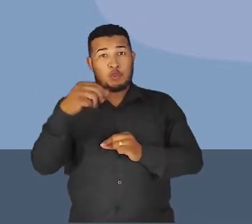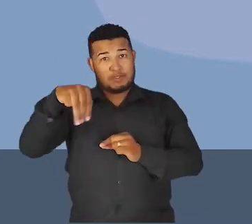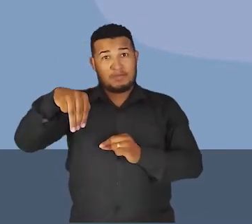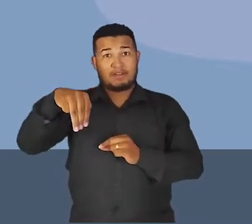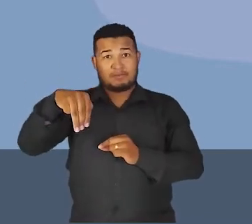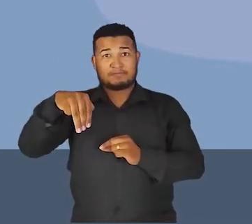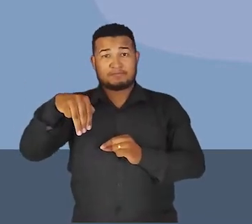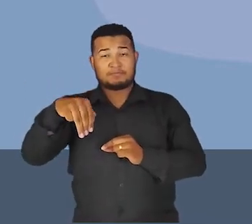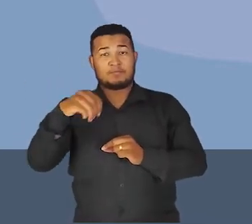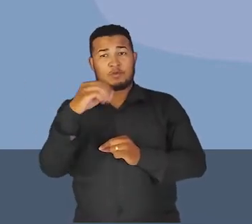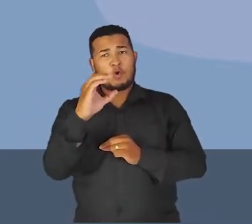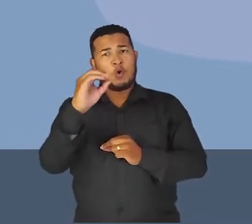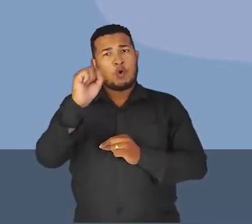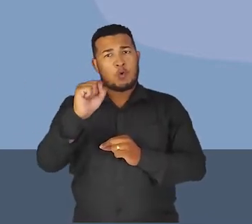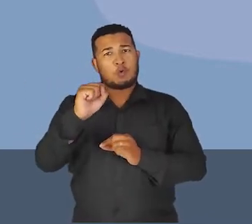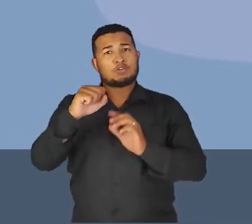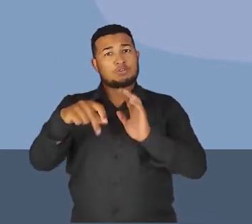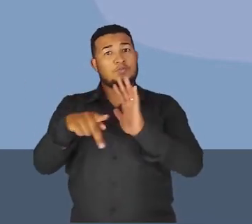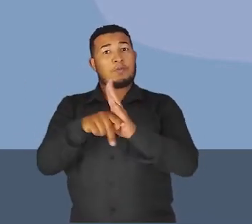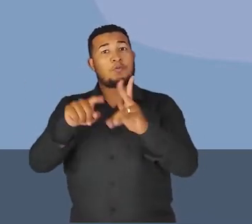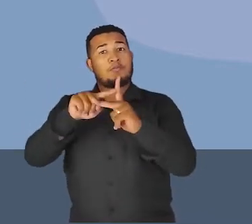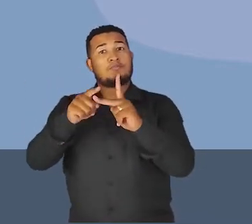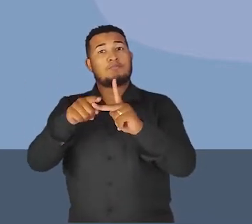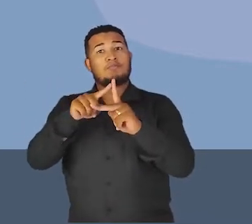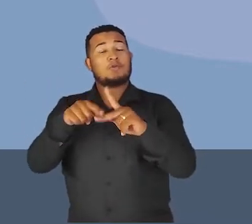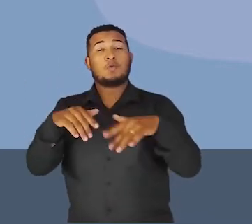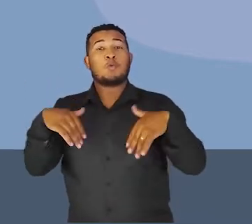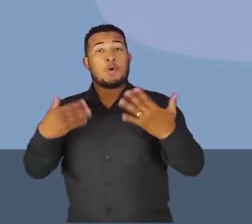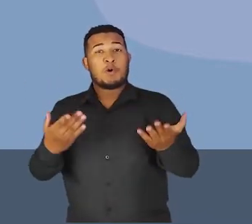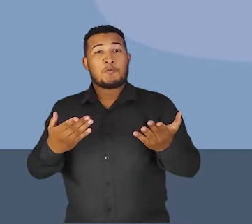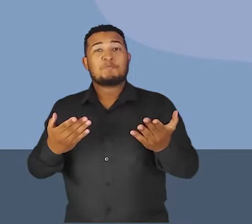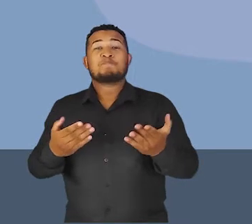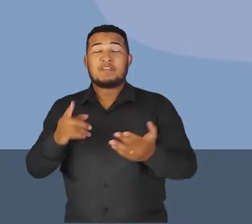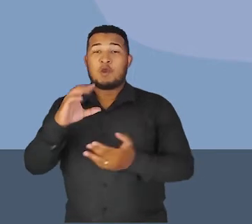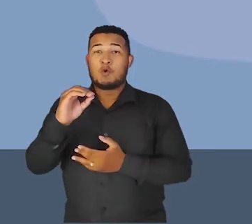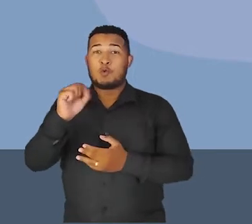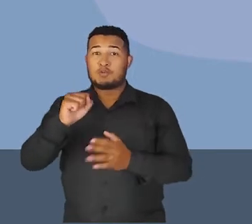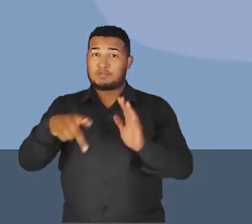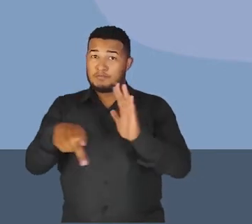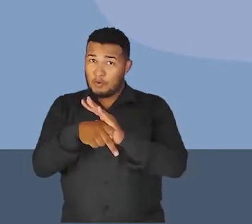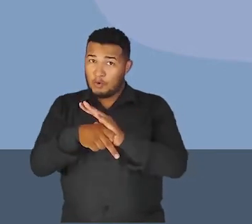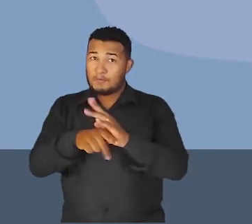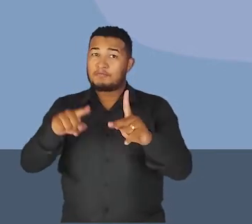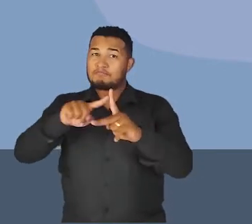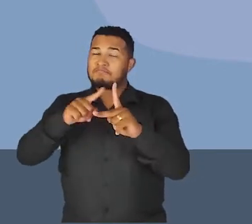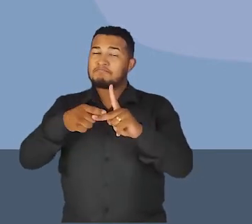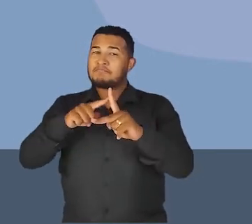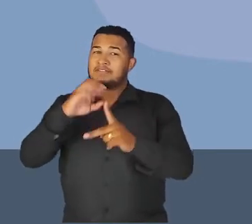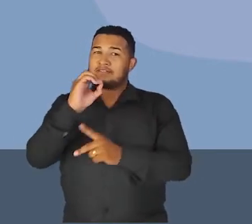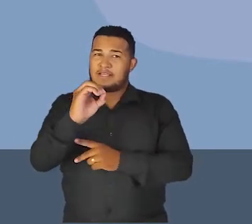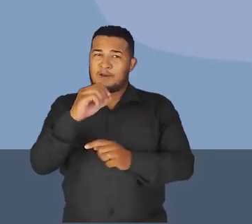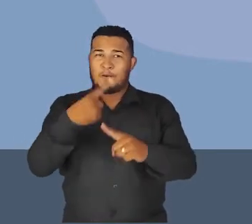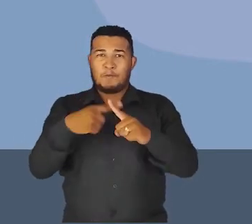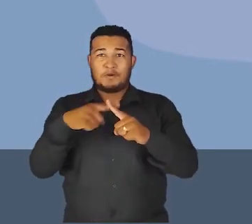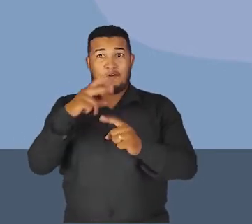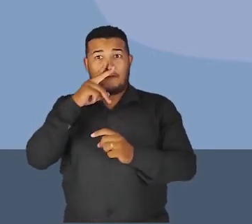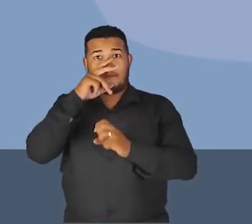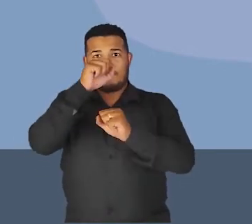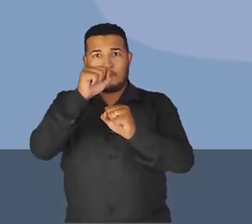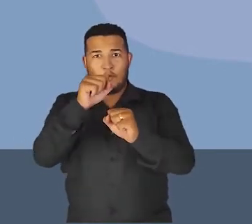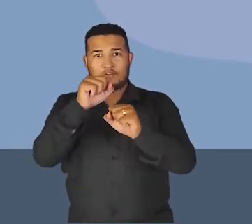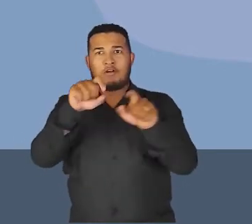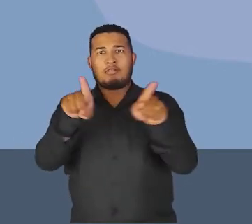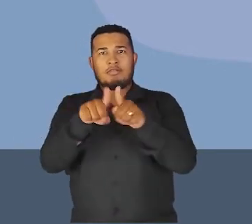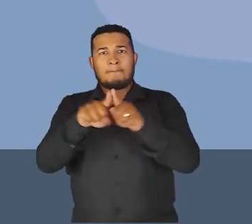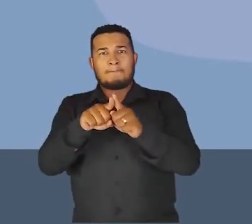metros. E o cosseno do ângulo é o cosseno do ângulo zero, porque a força e o deslocamento têm a mesma